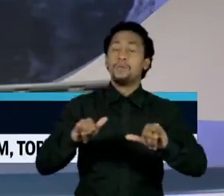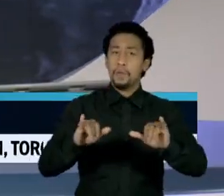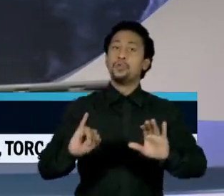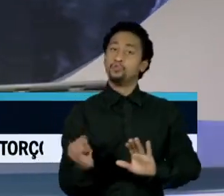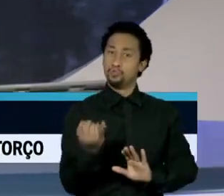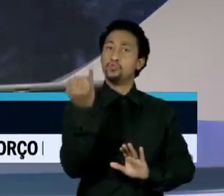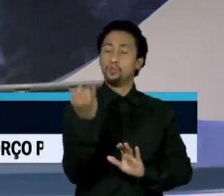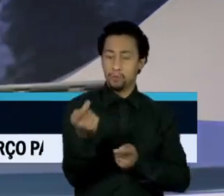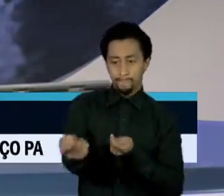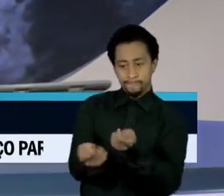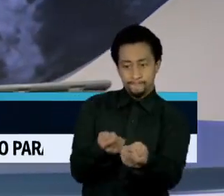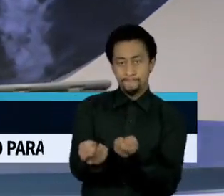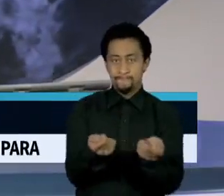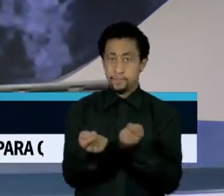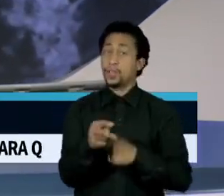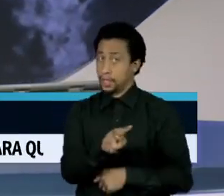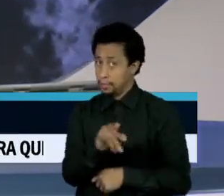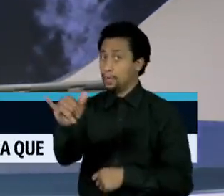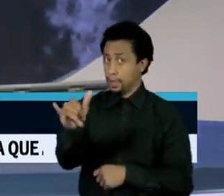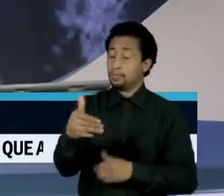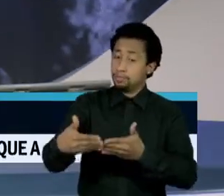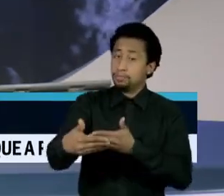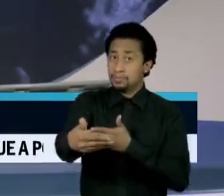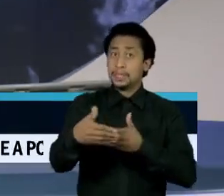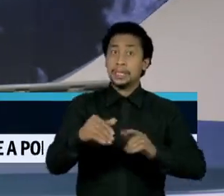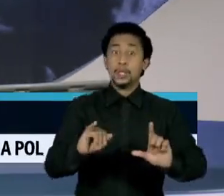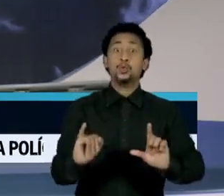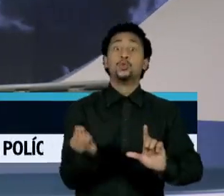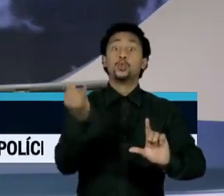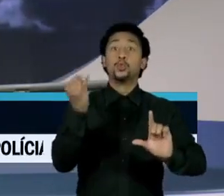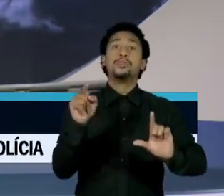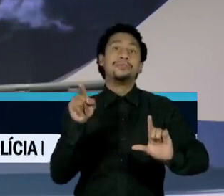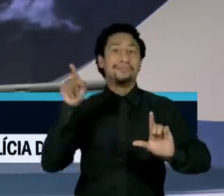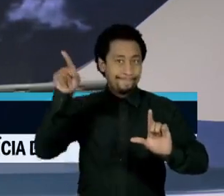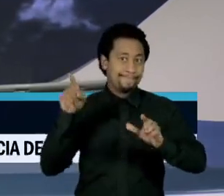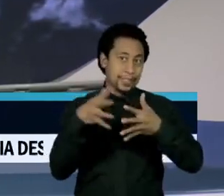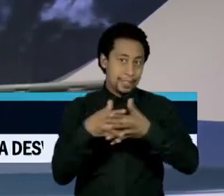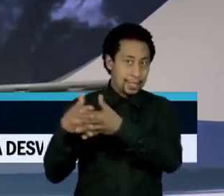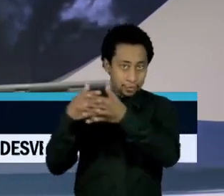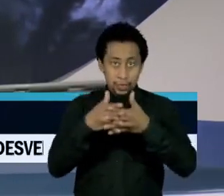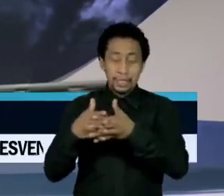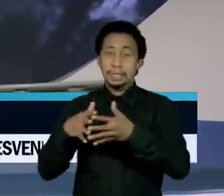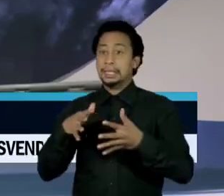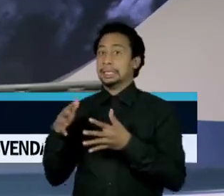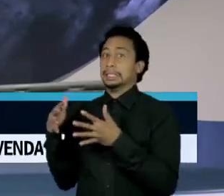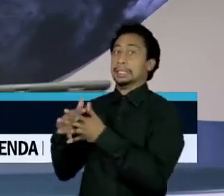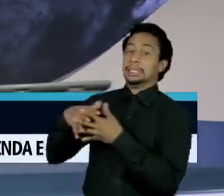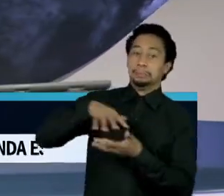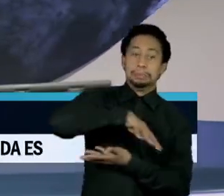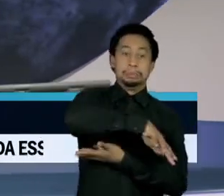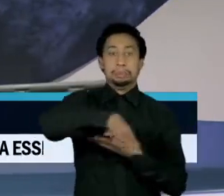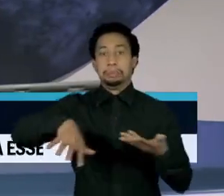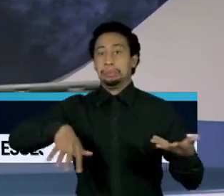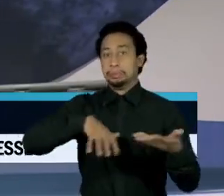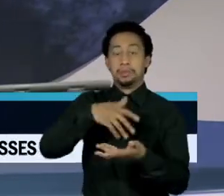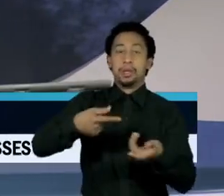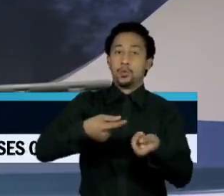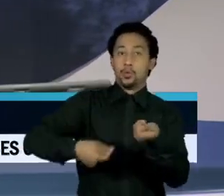daqui para frente a expectativa de uma alta maior para os juros americanos provocou turbulência o financeiro Mundial nos últimos